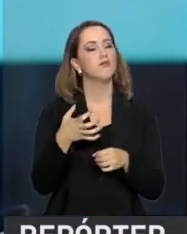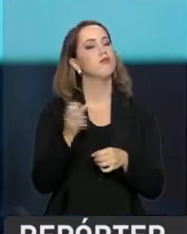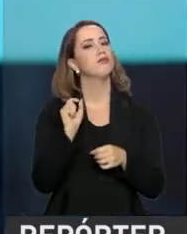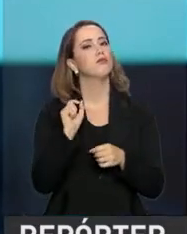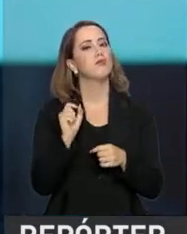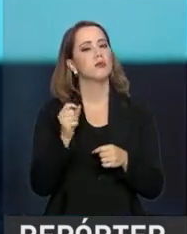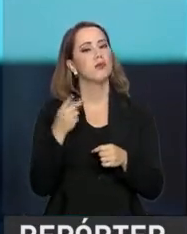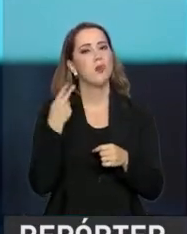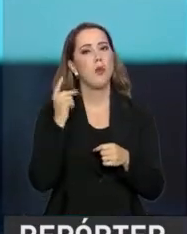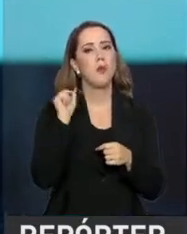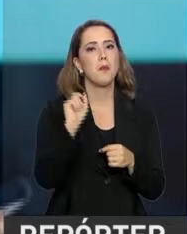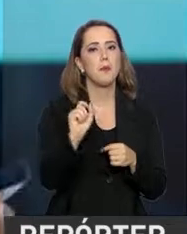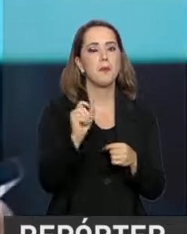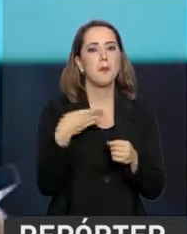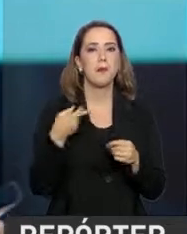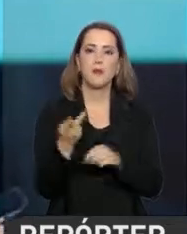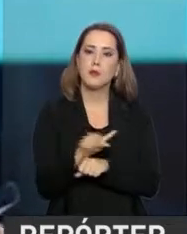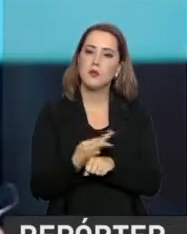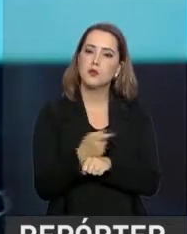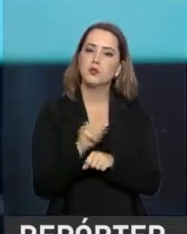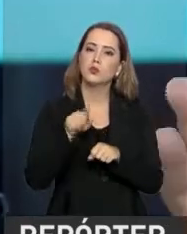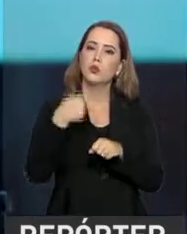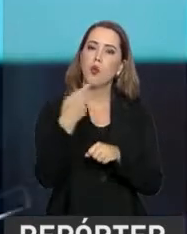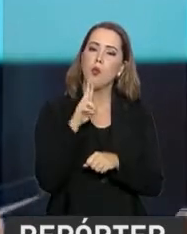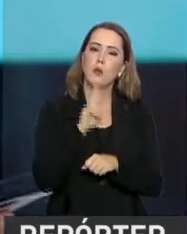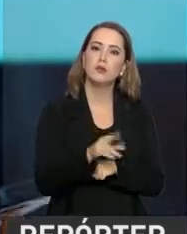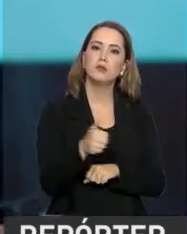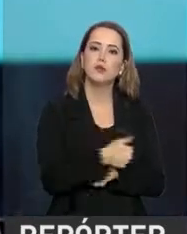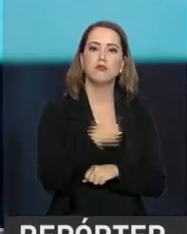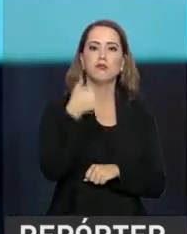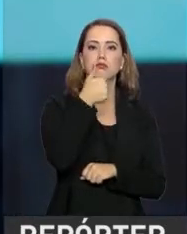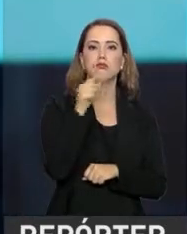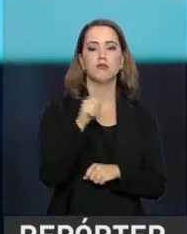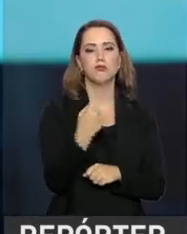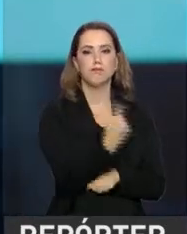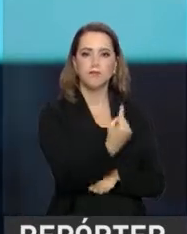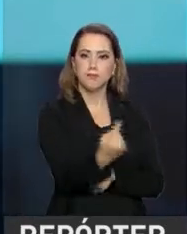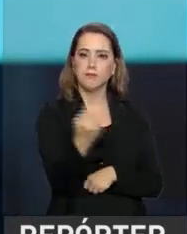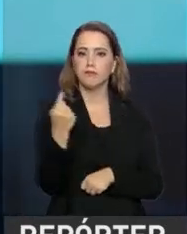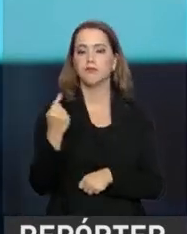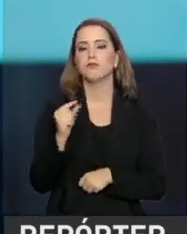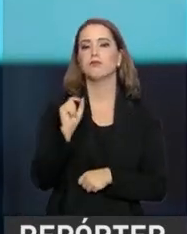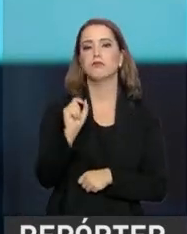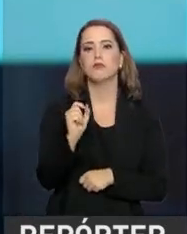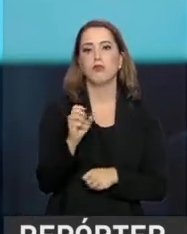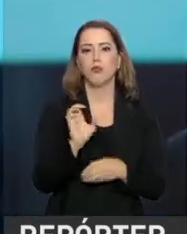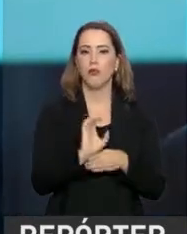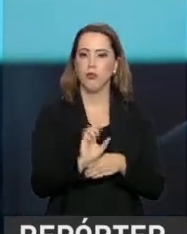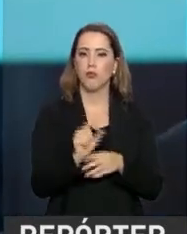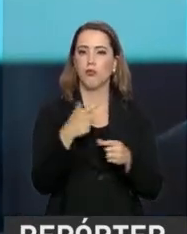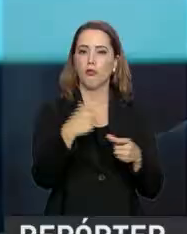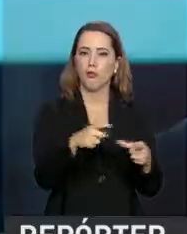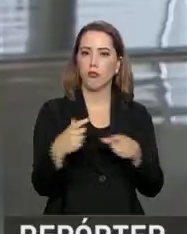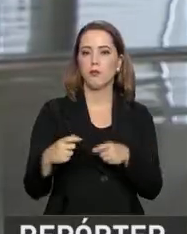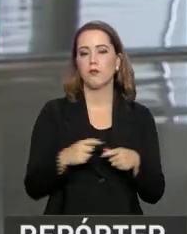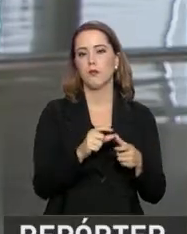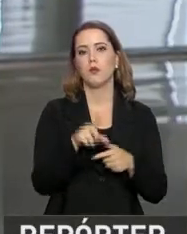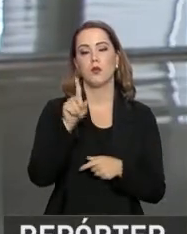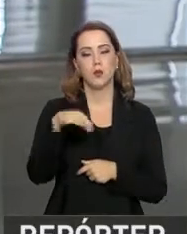buscar encontrar a melhor resposta para cada um dos casos, o que certamente será extremamente